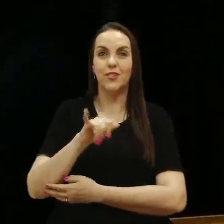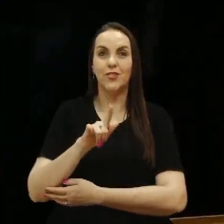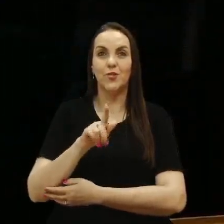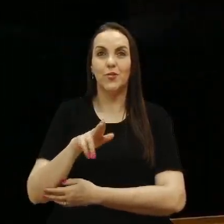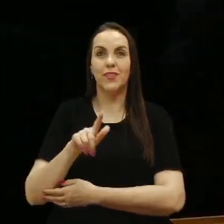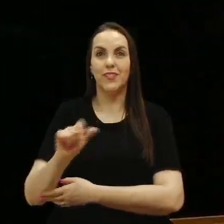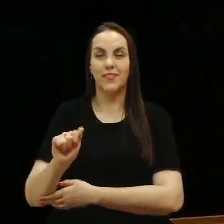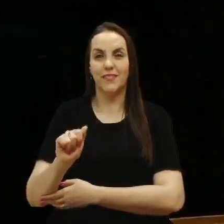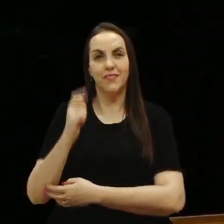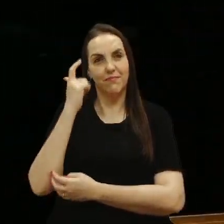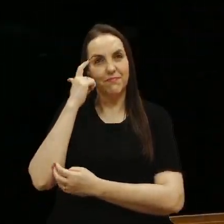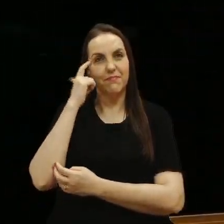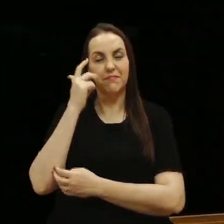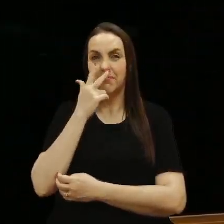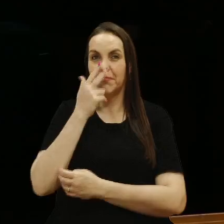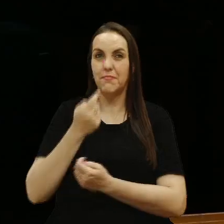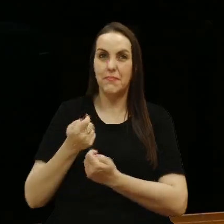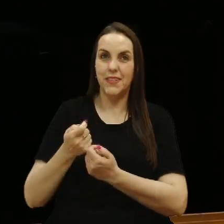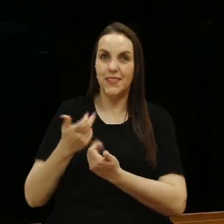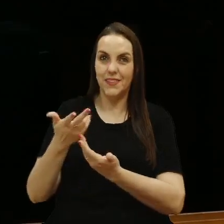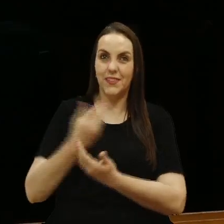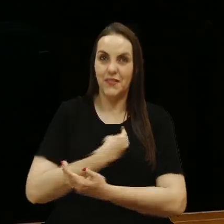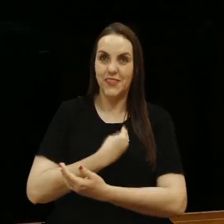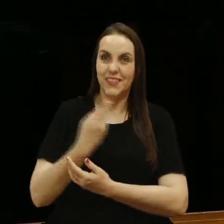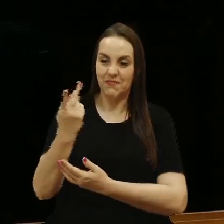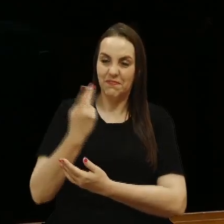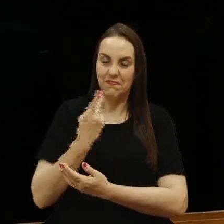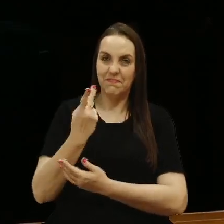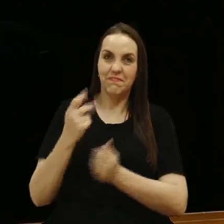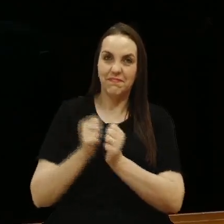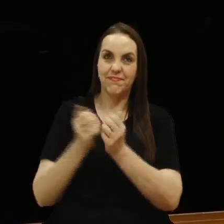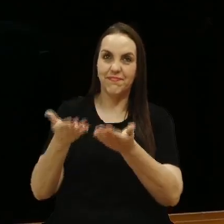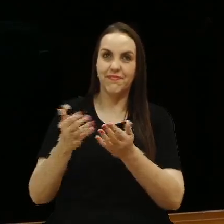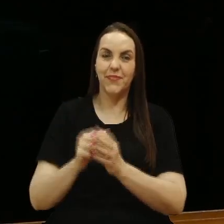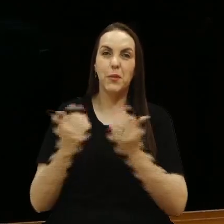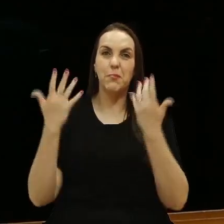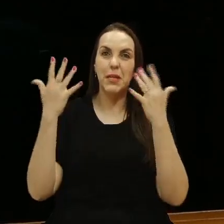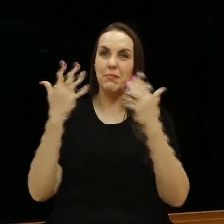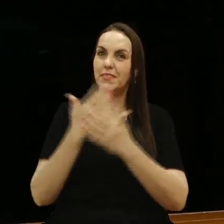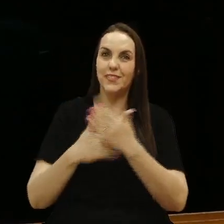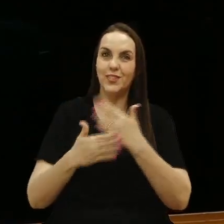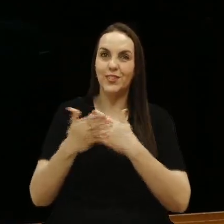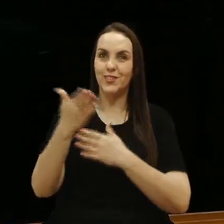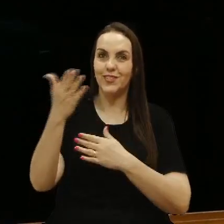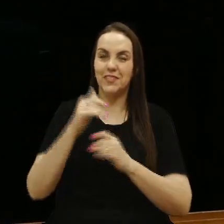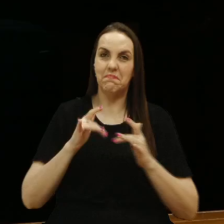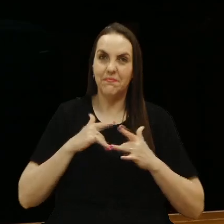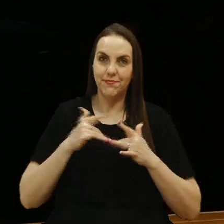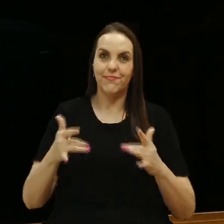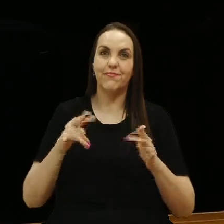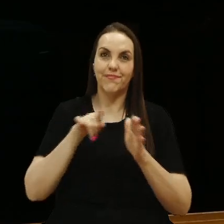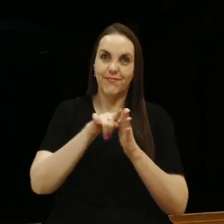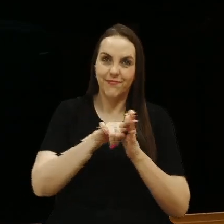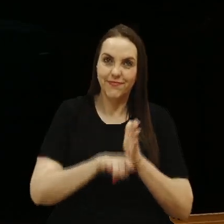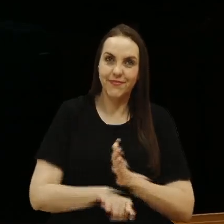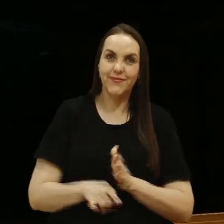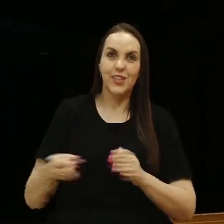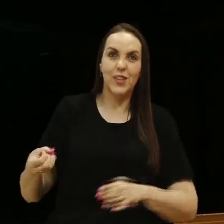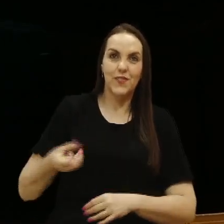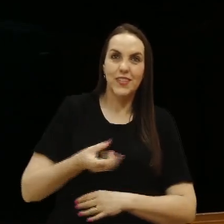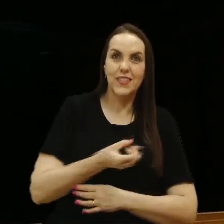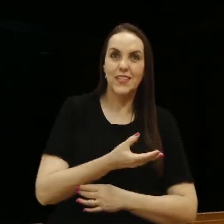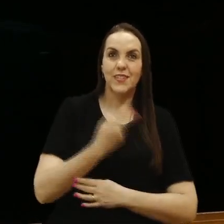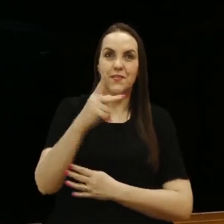pensa muito parecido sobre a vida e, para mim, estar contigo aqui é um grande prazer. Parabenizar por tudo que tu tem se dedicado à pesquisa, à inovação, aos